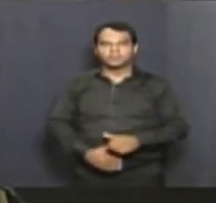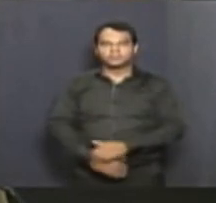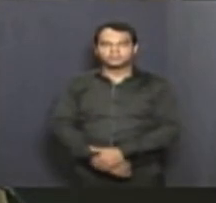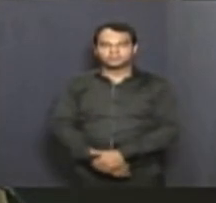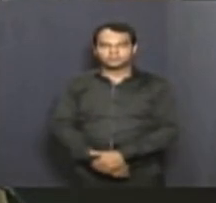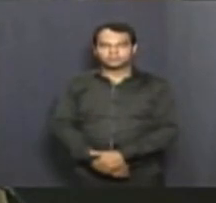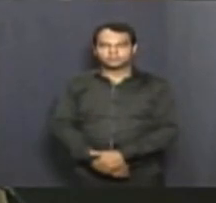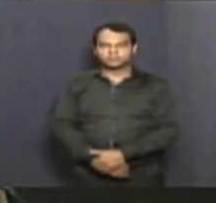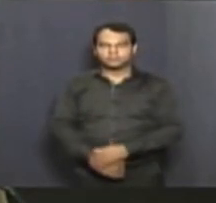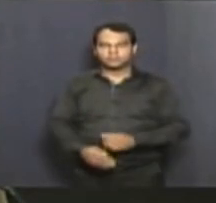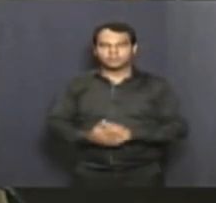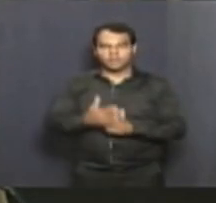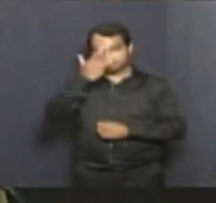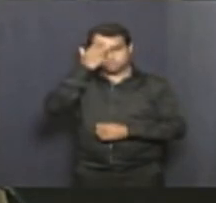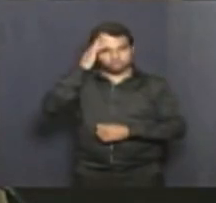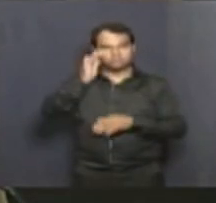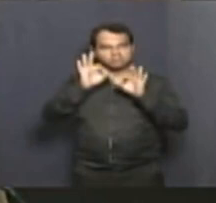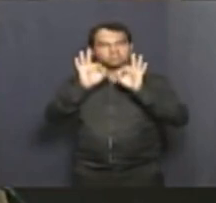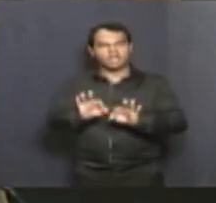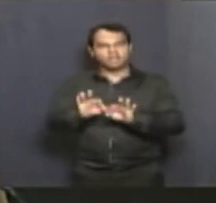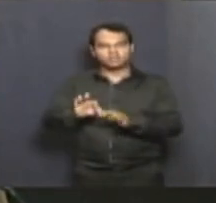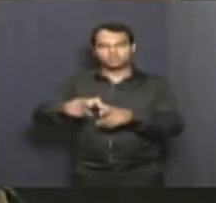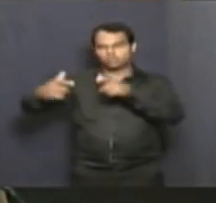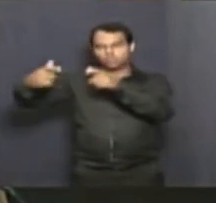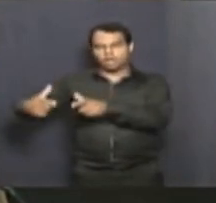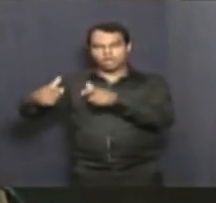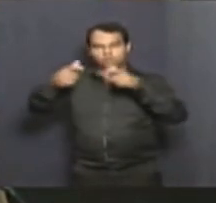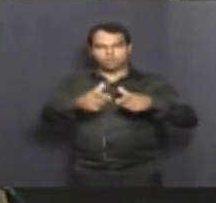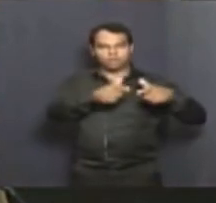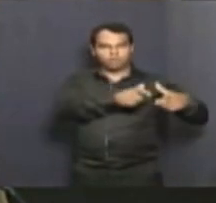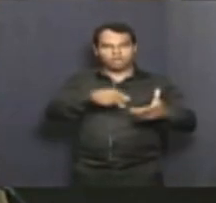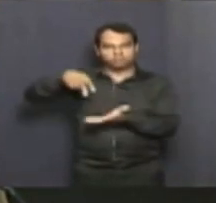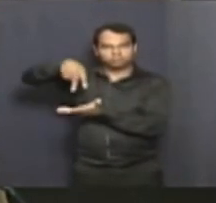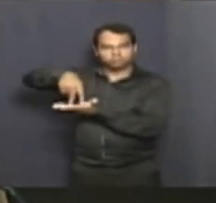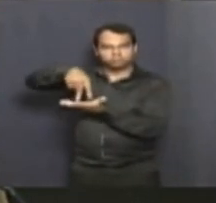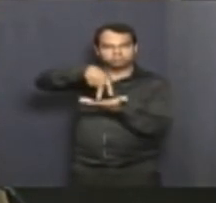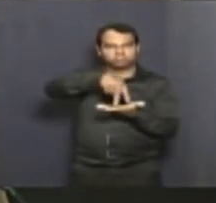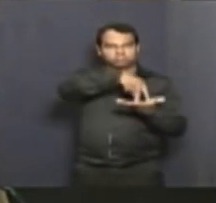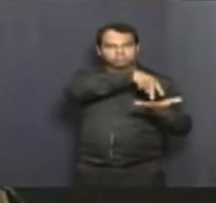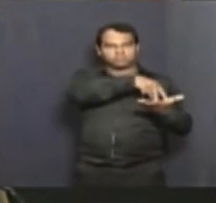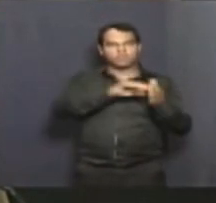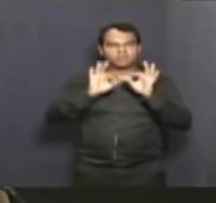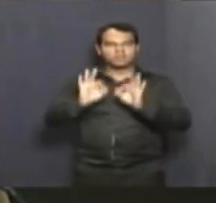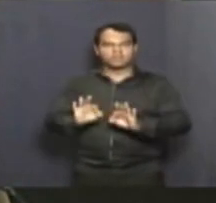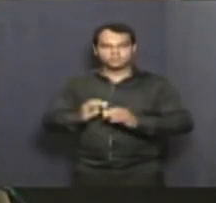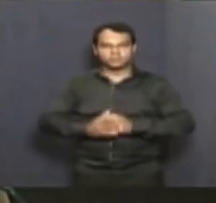todas as suas devidas posições de vingança sei como vai tudo bem vindo ao debate